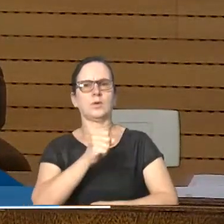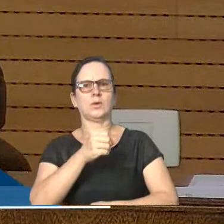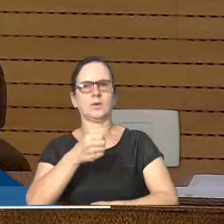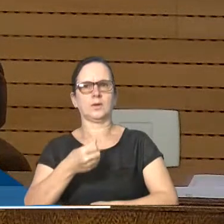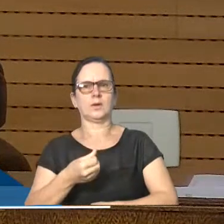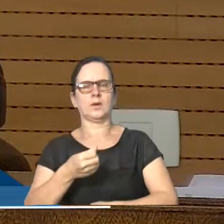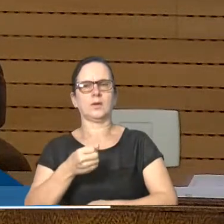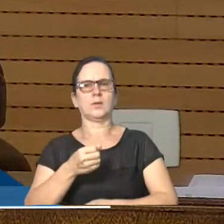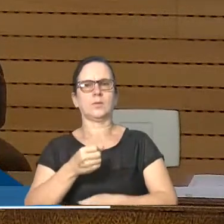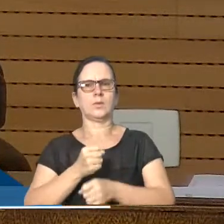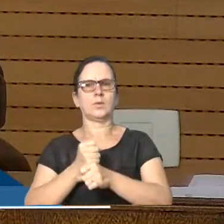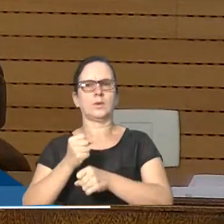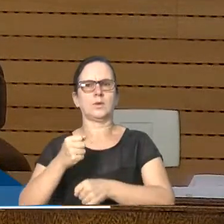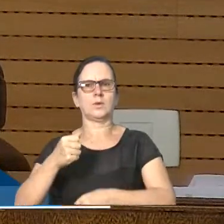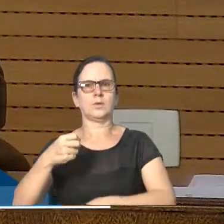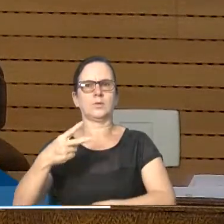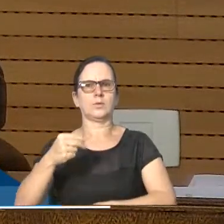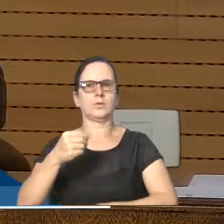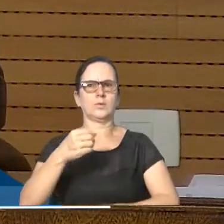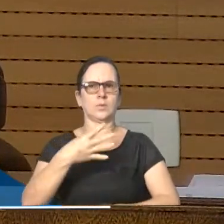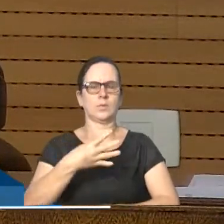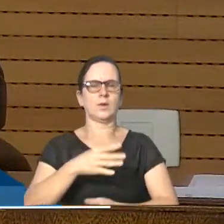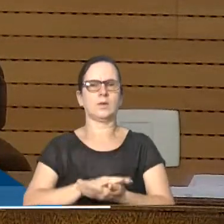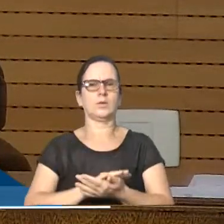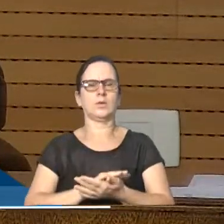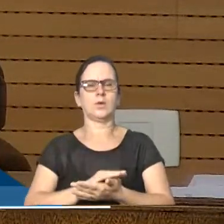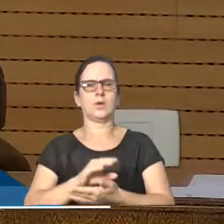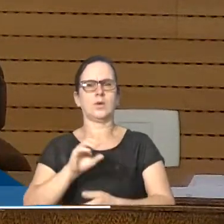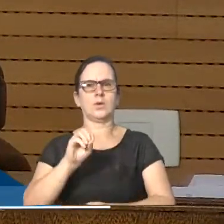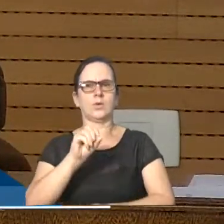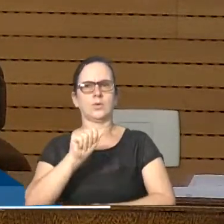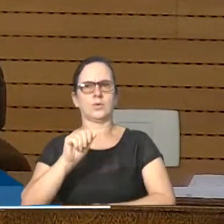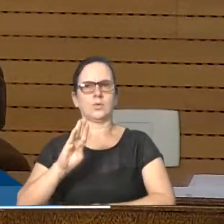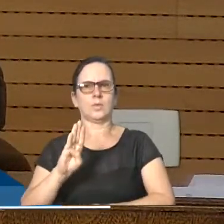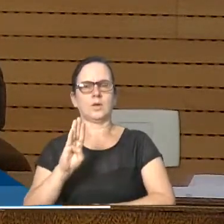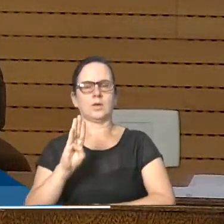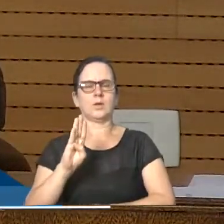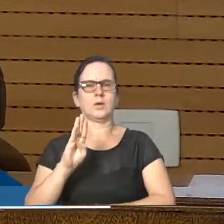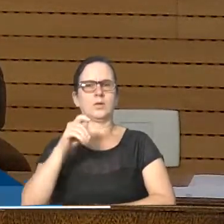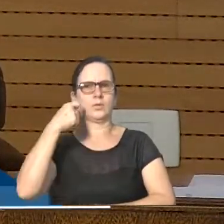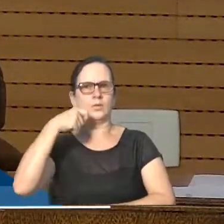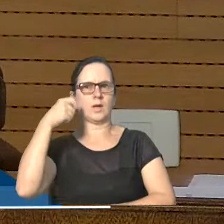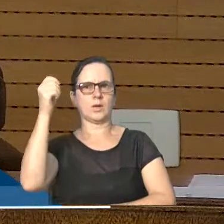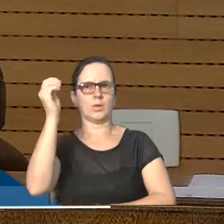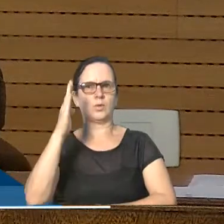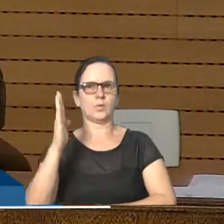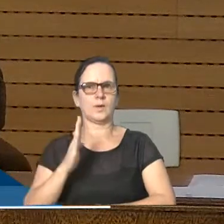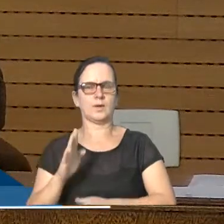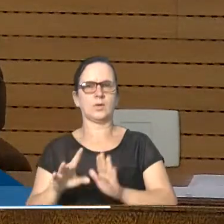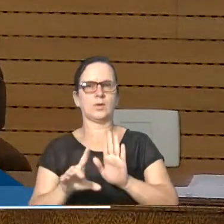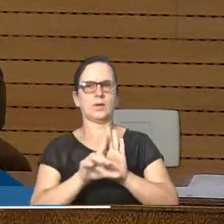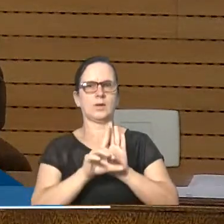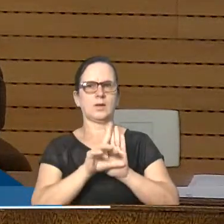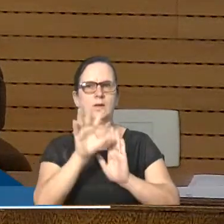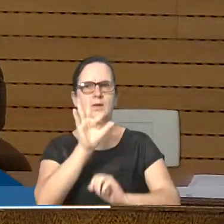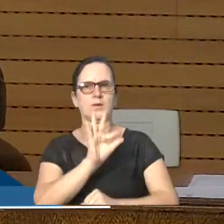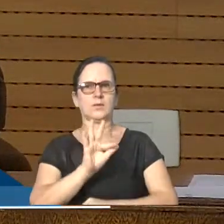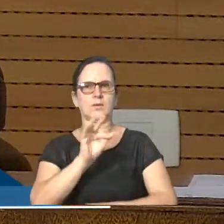8.906/94, Estatuto da Advocacia e a Ordem dos Advogados do Brasil, OAB, e da Lei Federal número